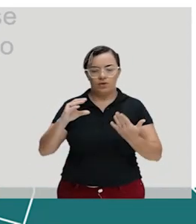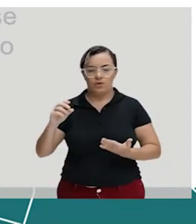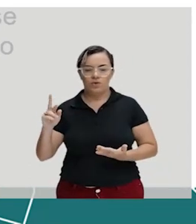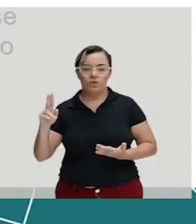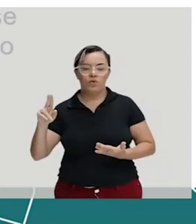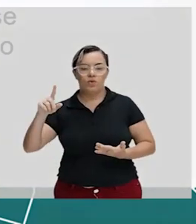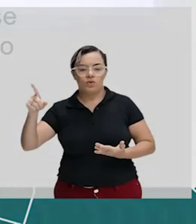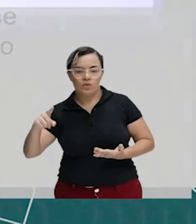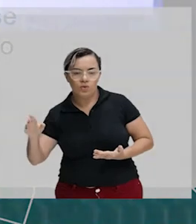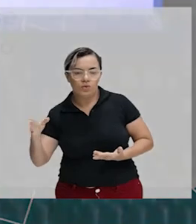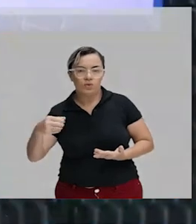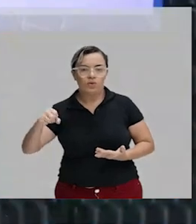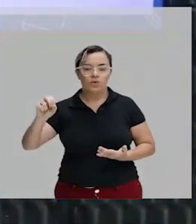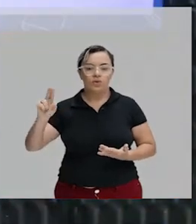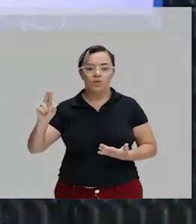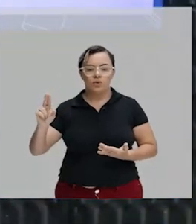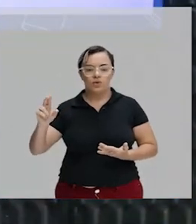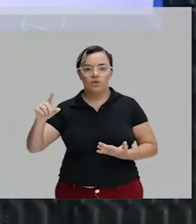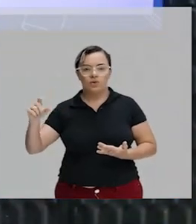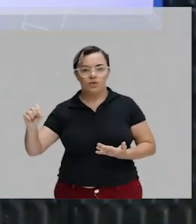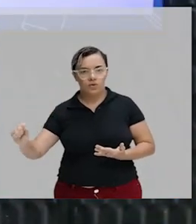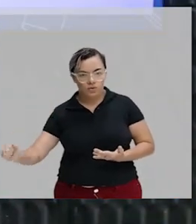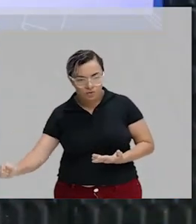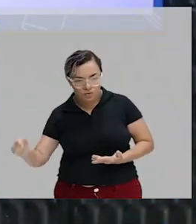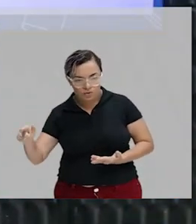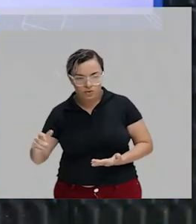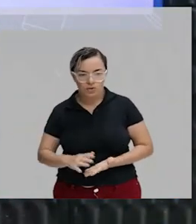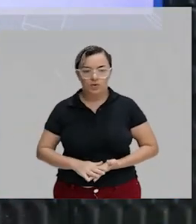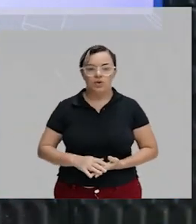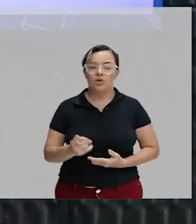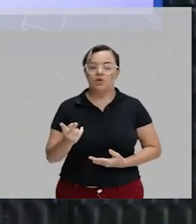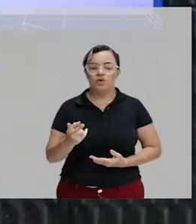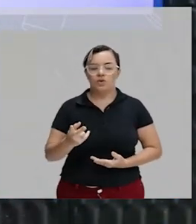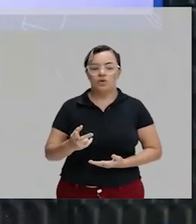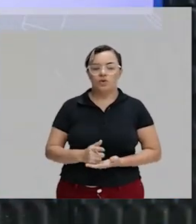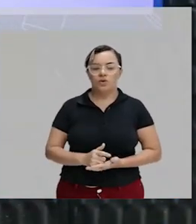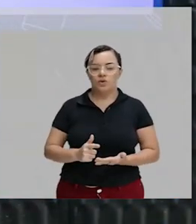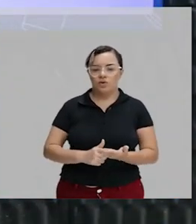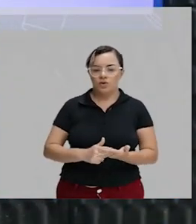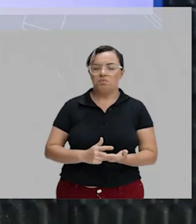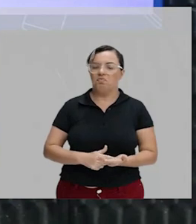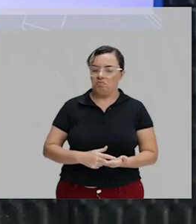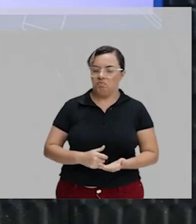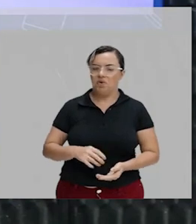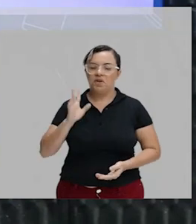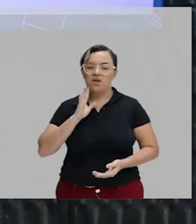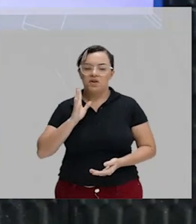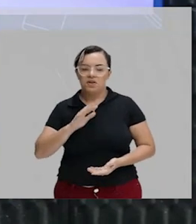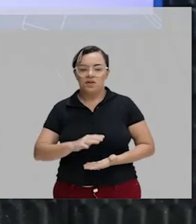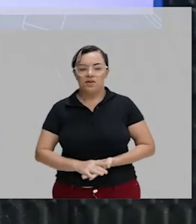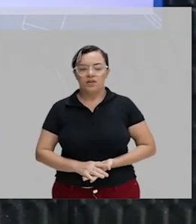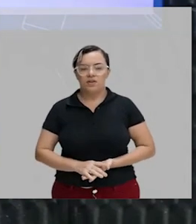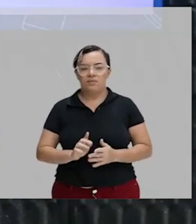métrica começando outra história da hora legal já tem aqui uma e linguagem mais despojada muito